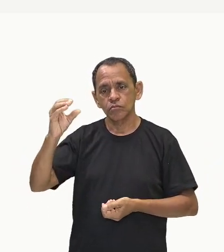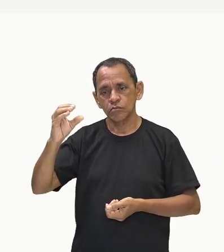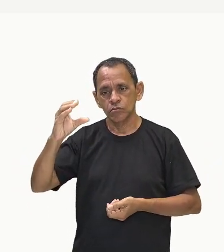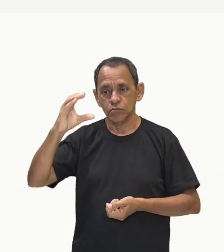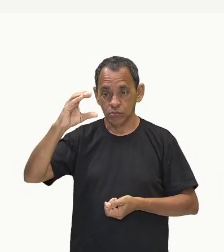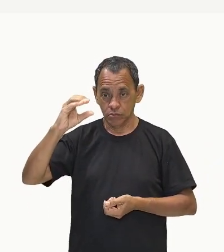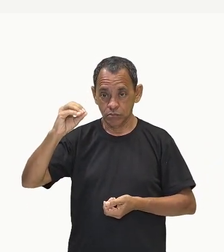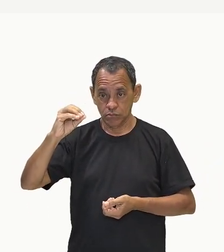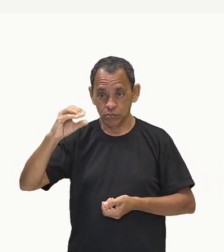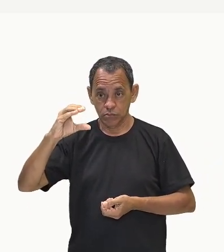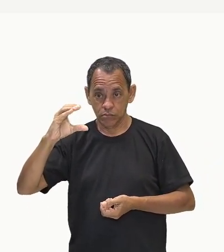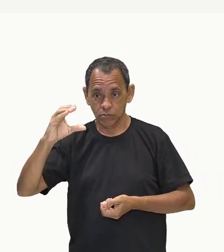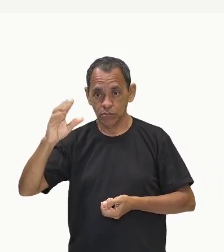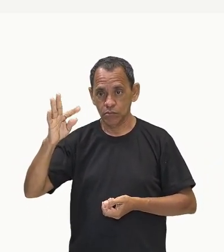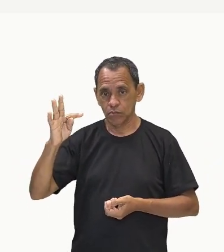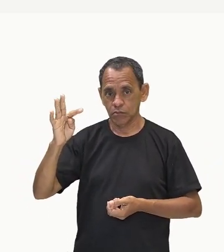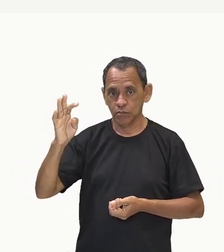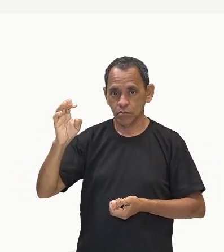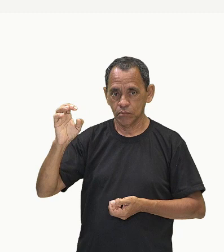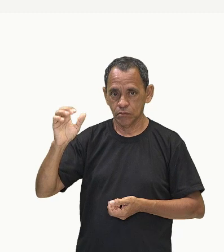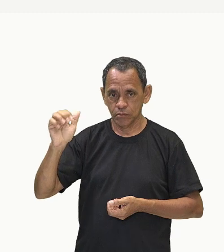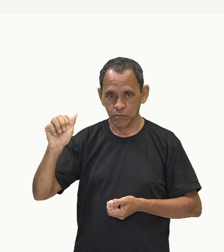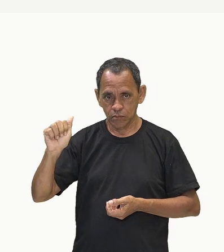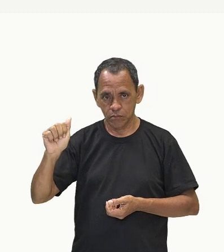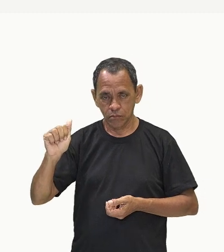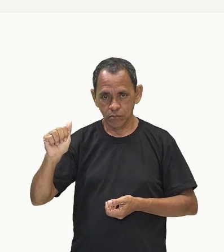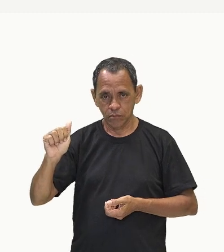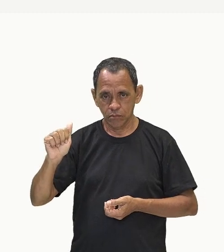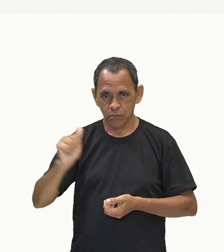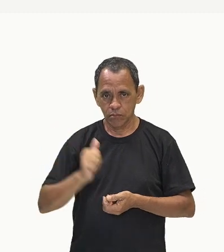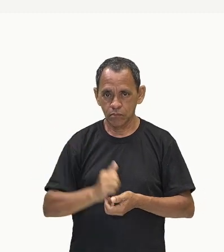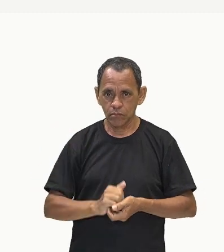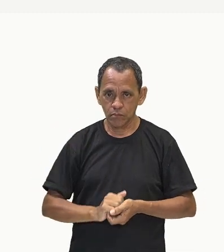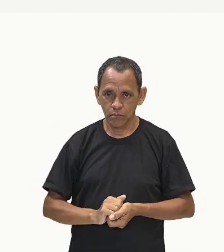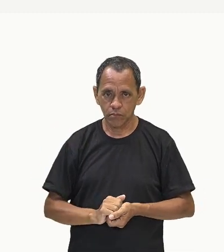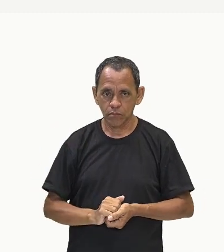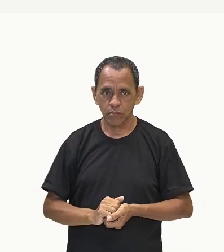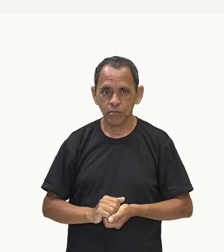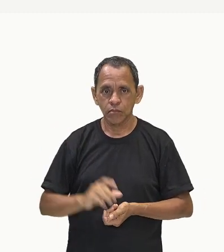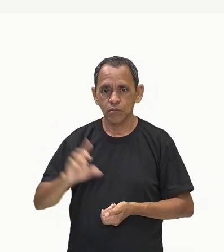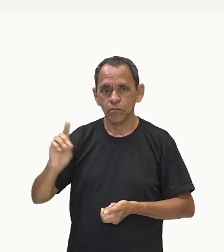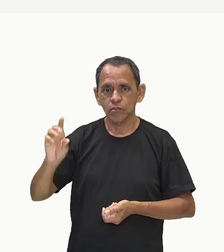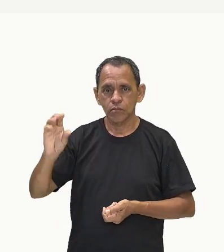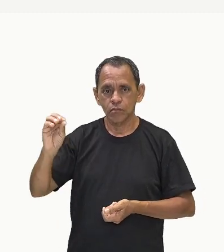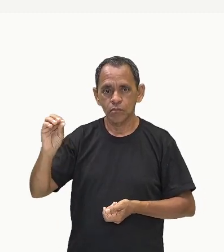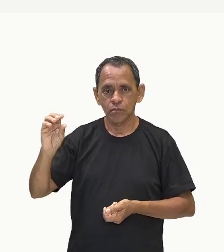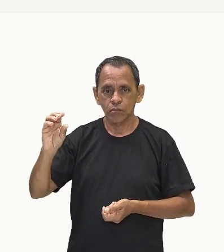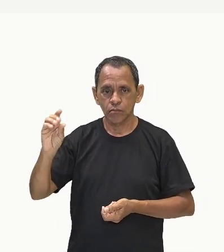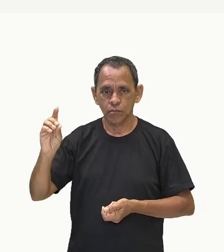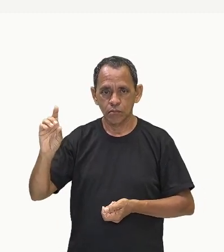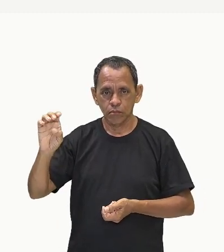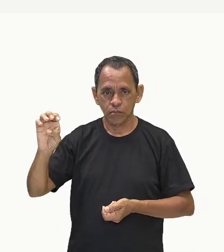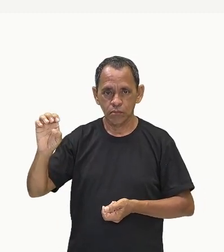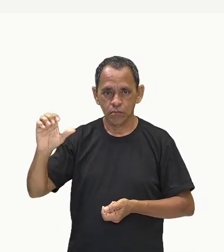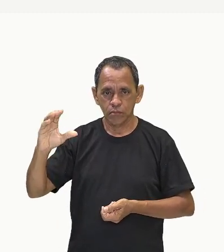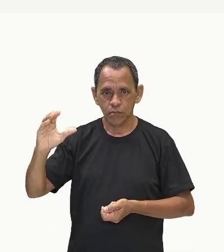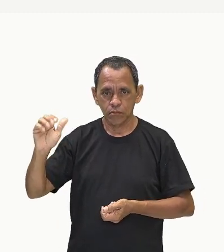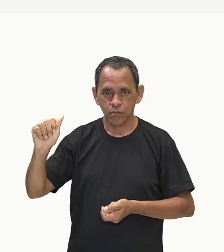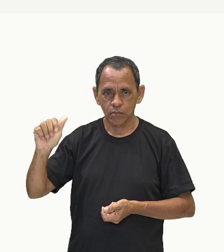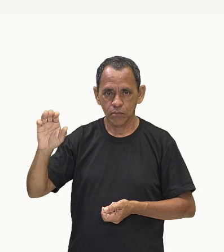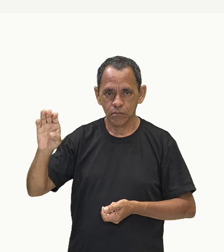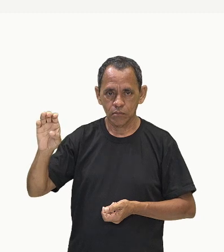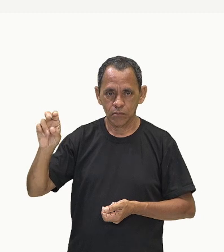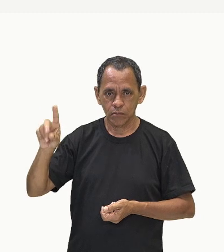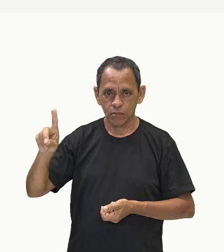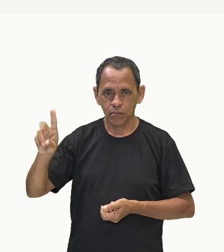poliedro platônico, o dodecaedro. Pessoal, o dodecaedro